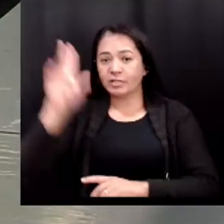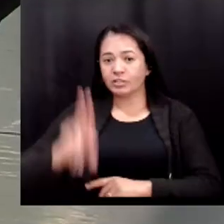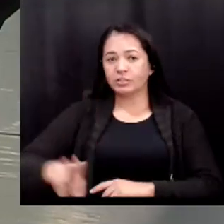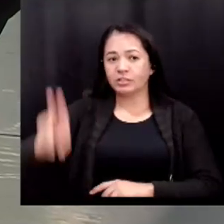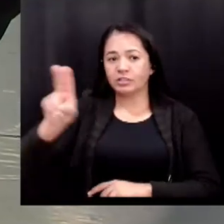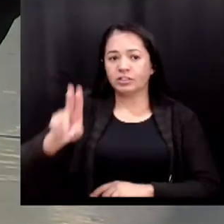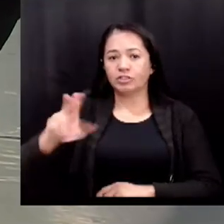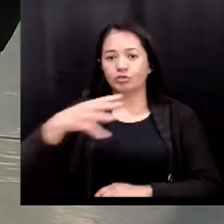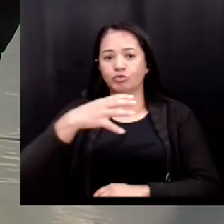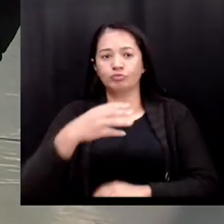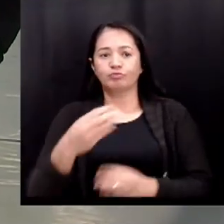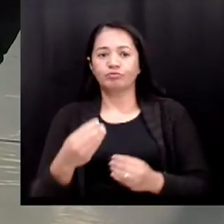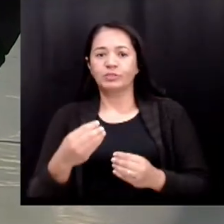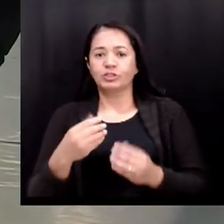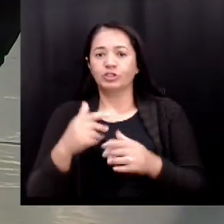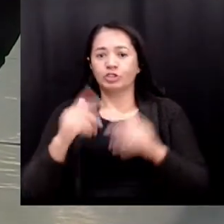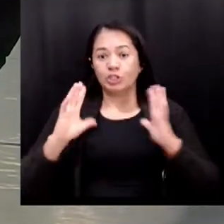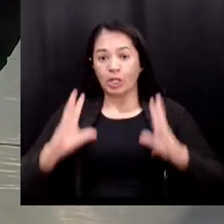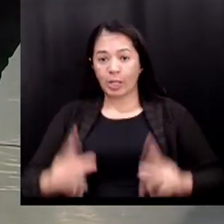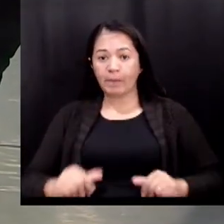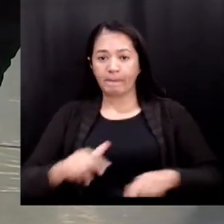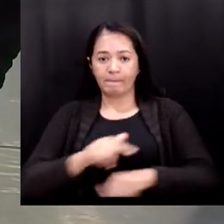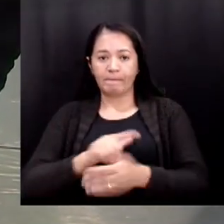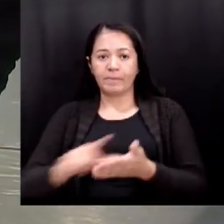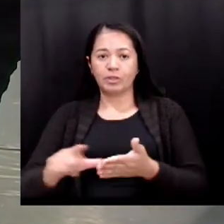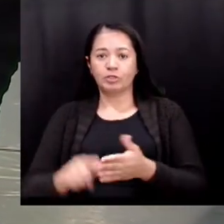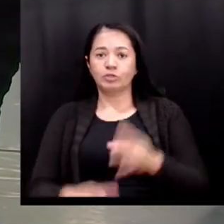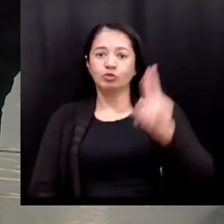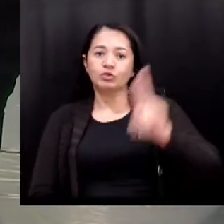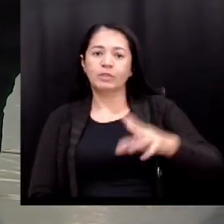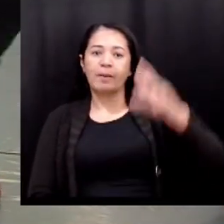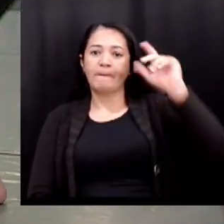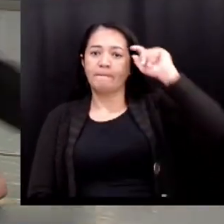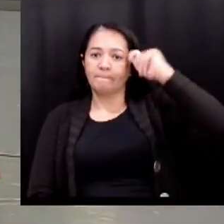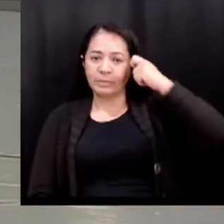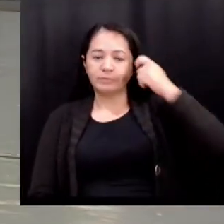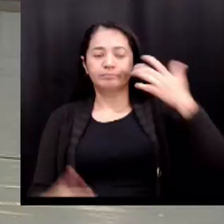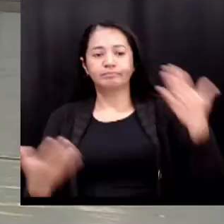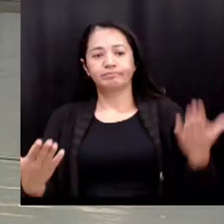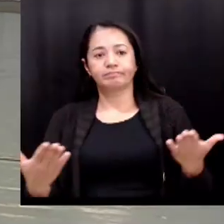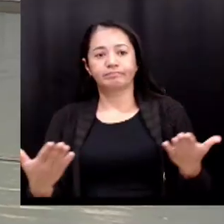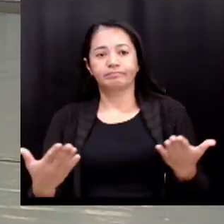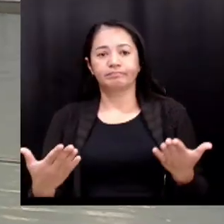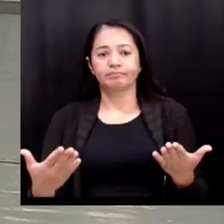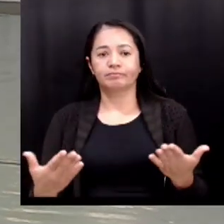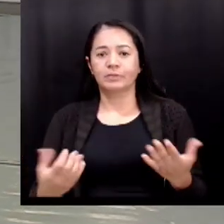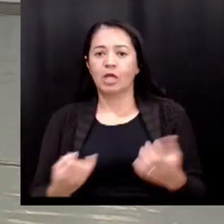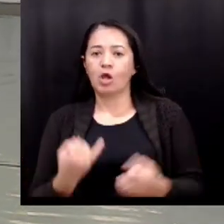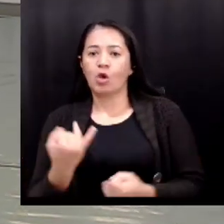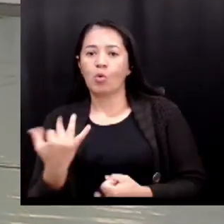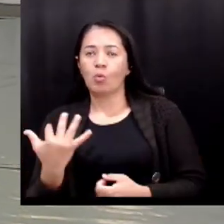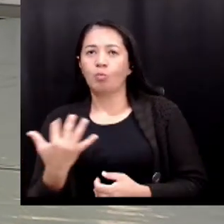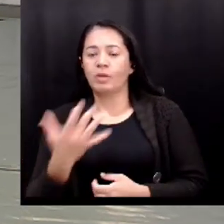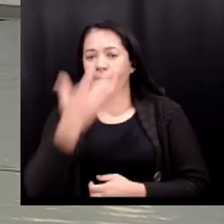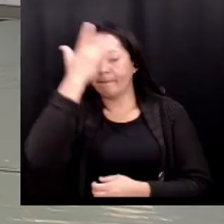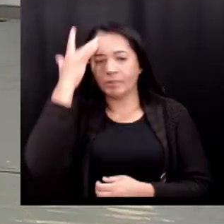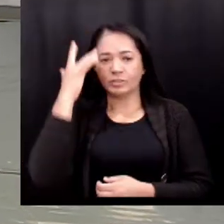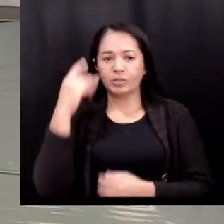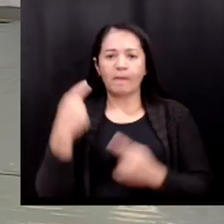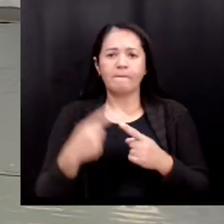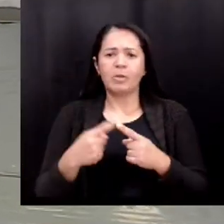de limpar, eles eram utilizados pretos. Então, muita gente fala, porque é ninjutsu.